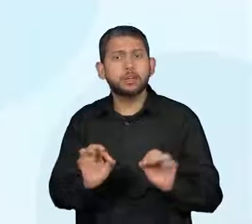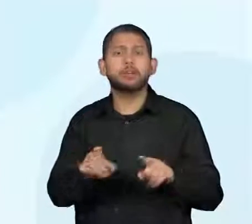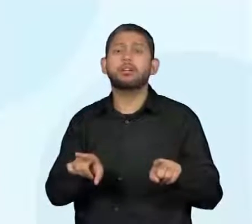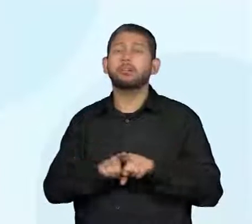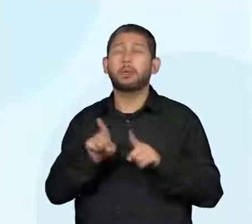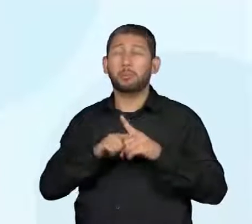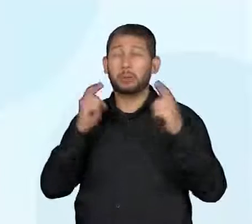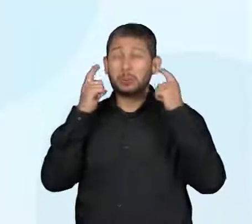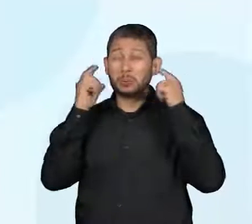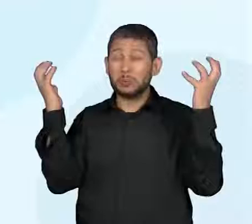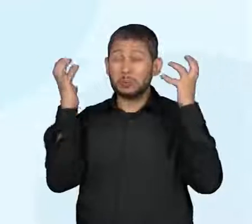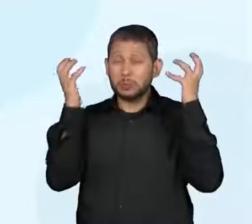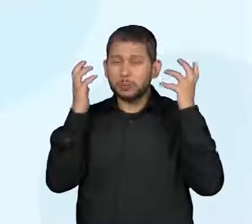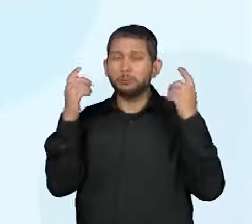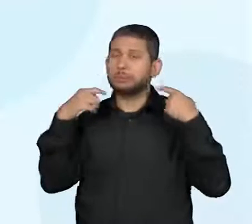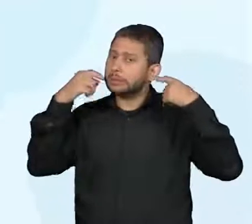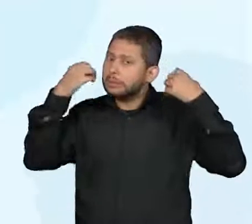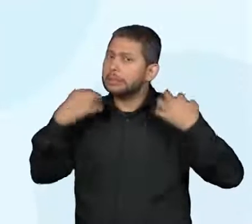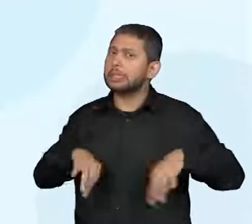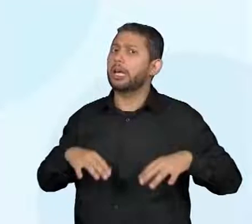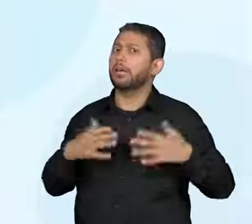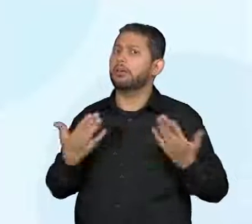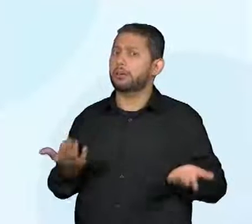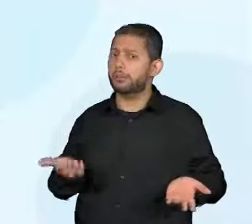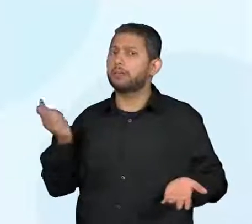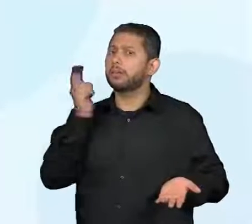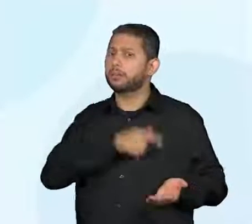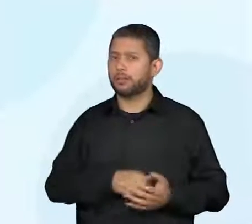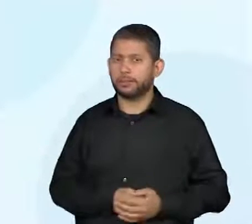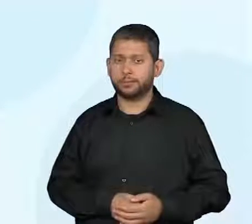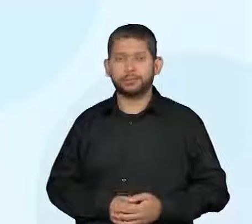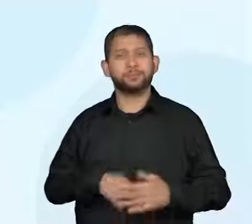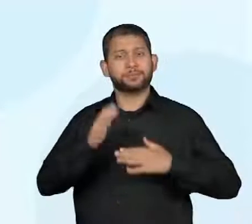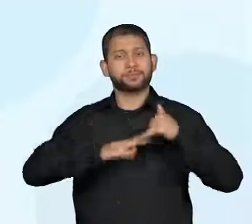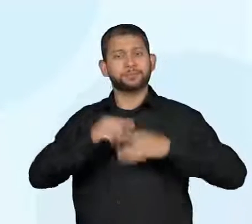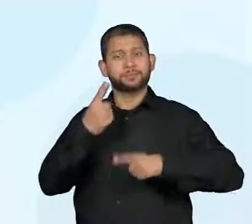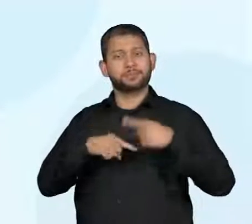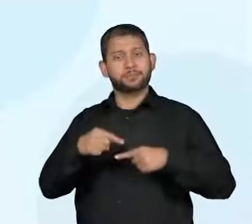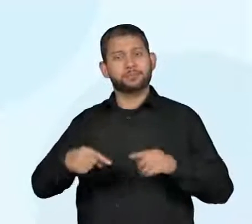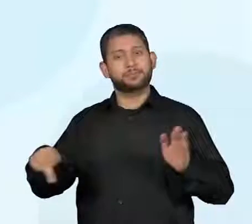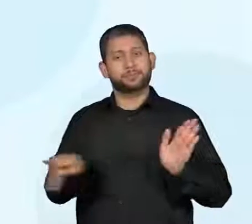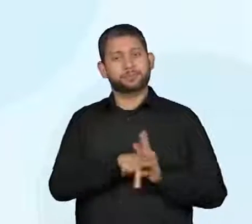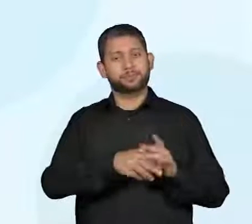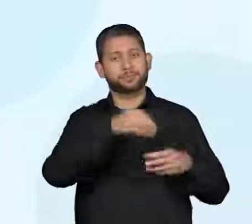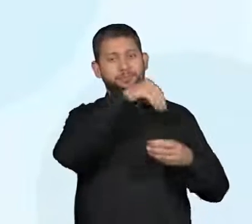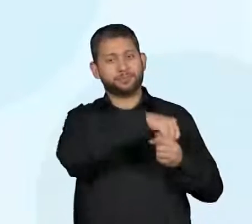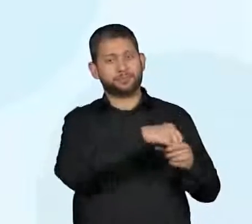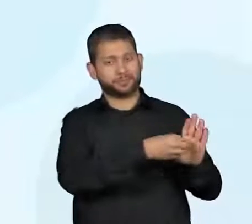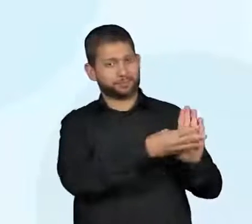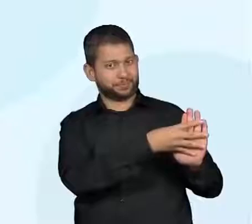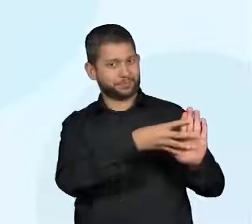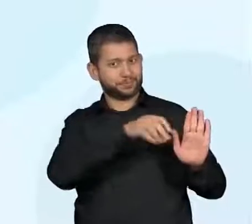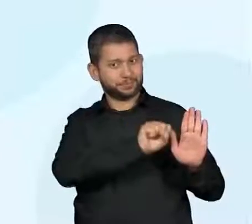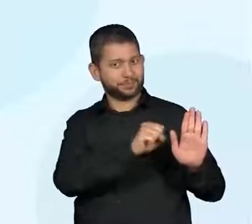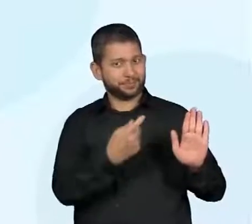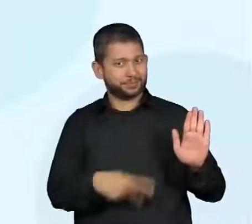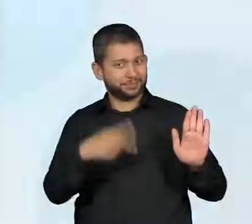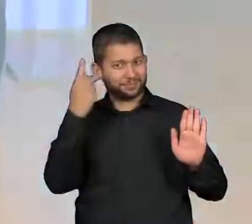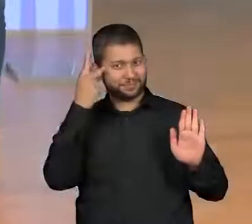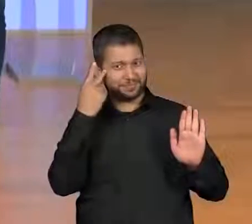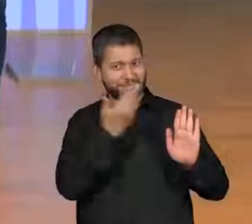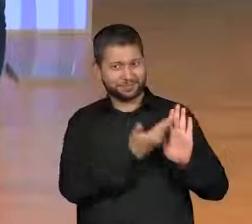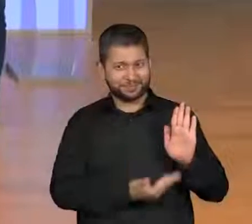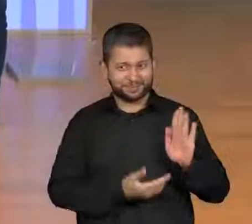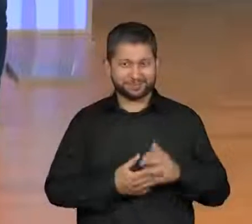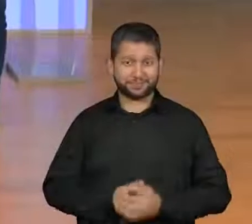duas aqui na aula de hoje, se encontram aí no currículo paulista, ok? Então precisamos cuidar da nossa saúde, não é? Em todos